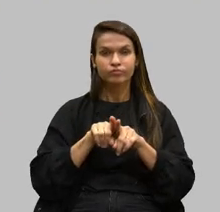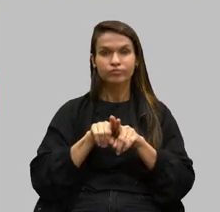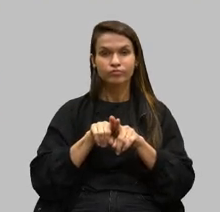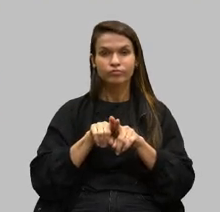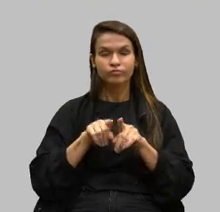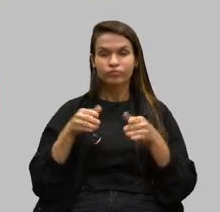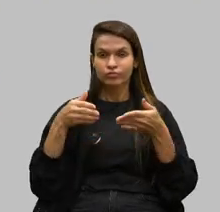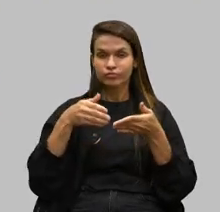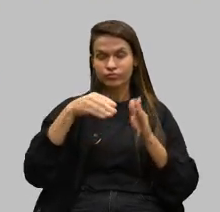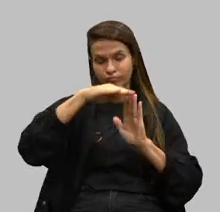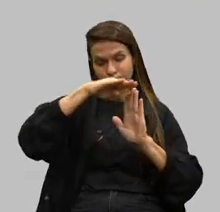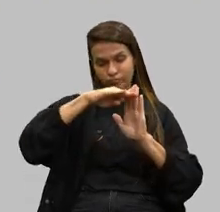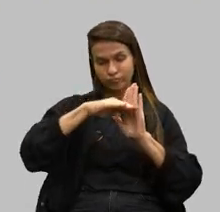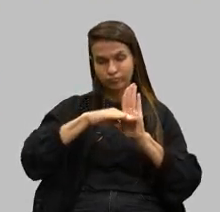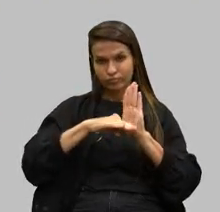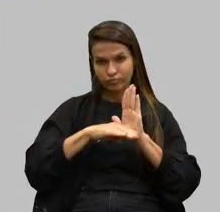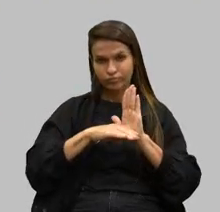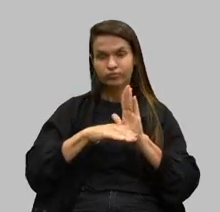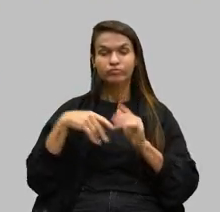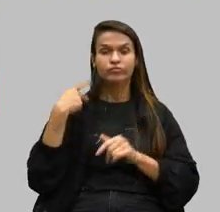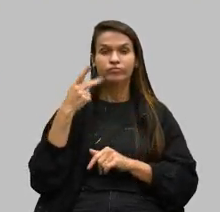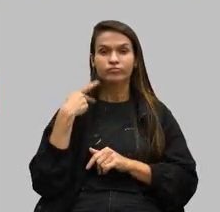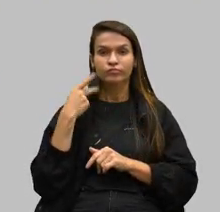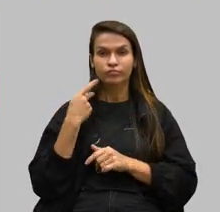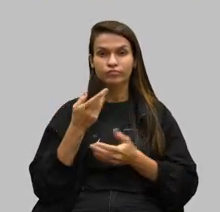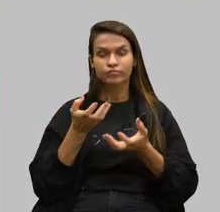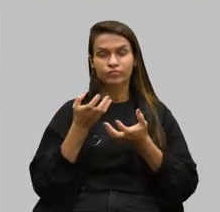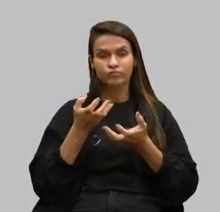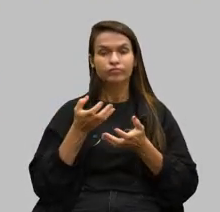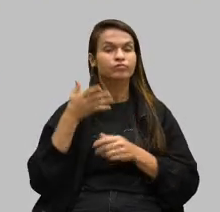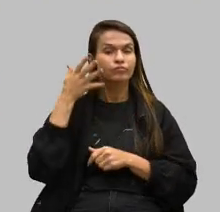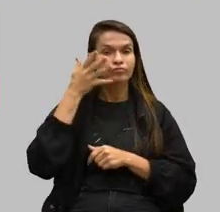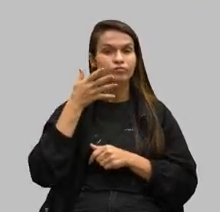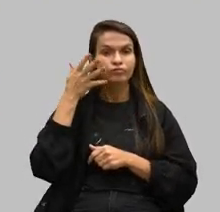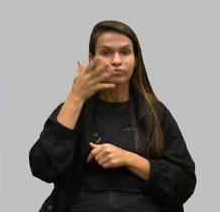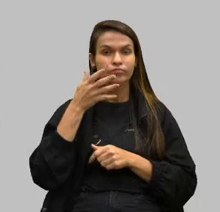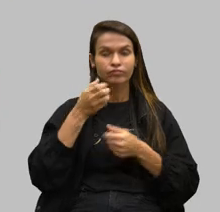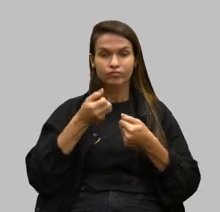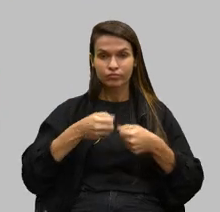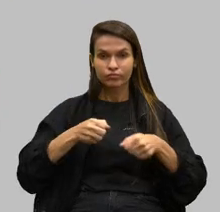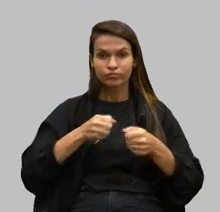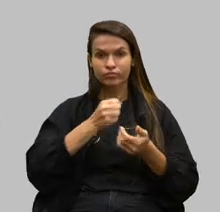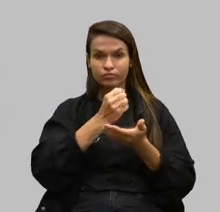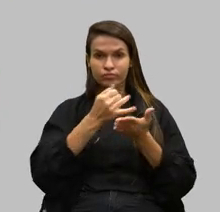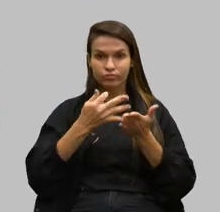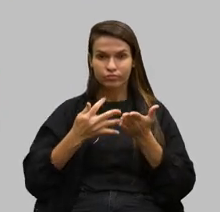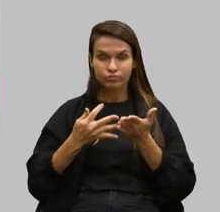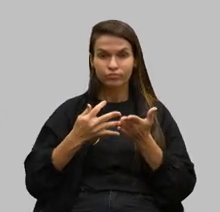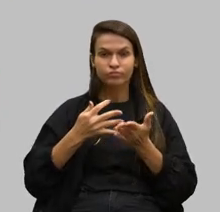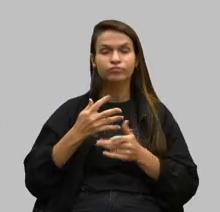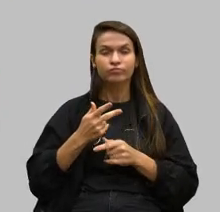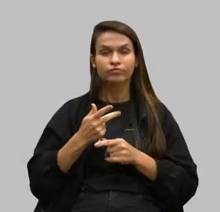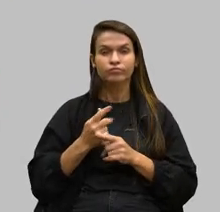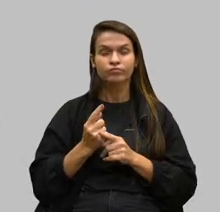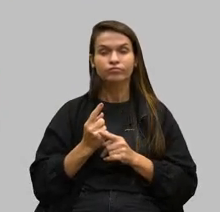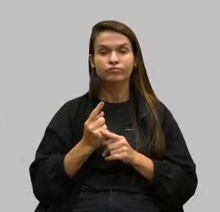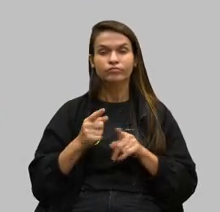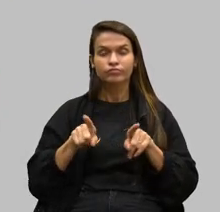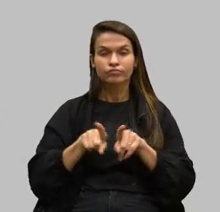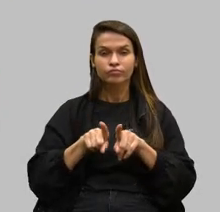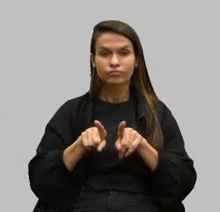inscrição os parlamentares desejarem fazer uso da palavra deve se inscrever pessoalmente junto à assessoria da